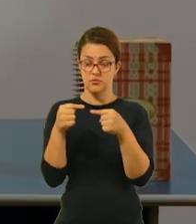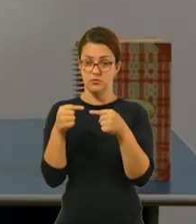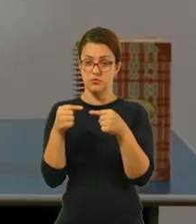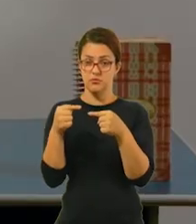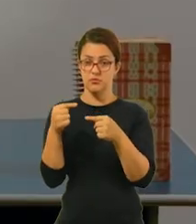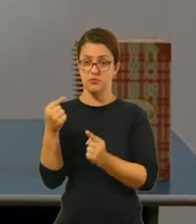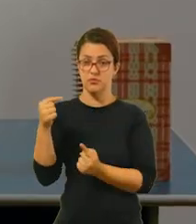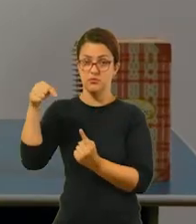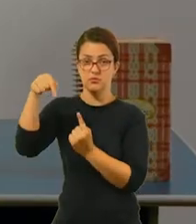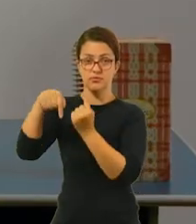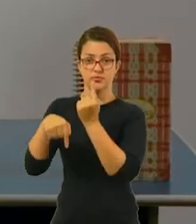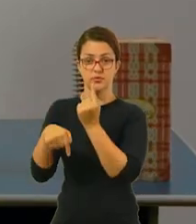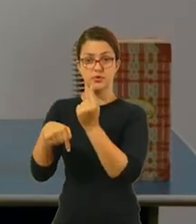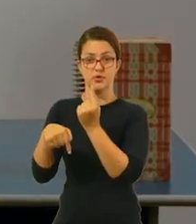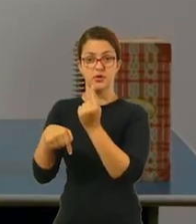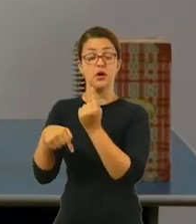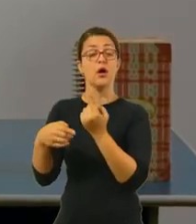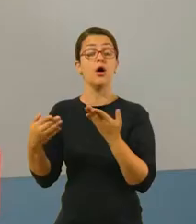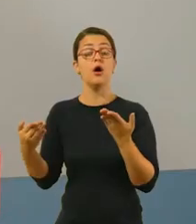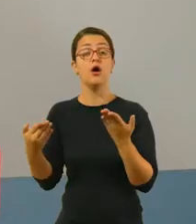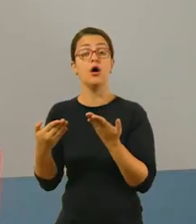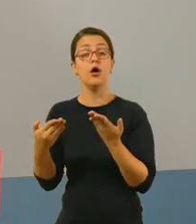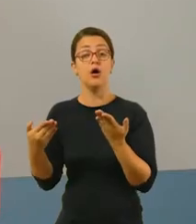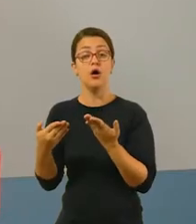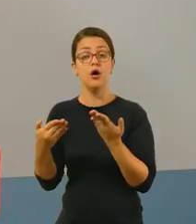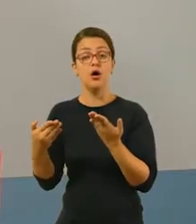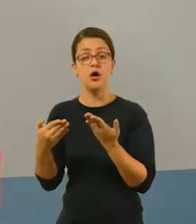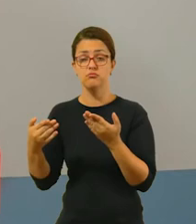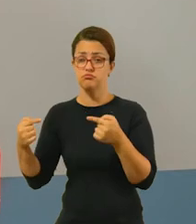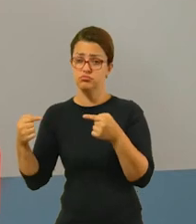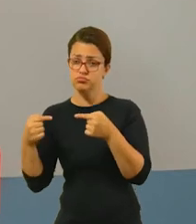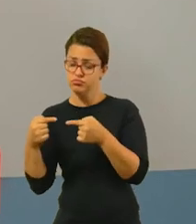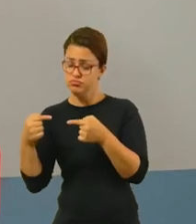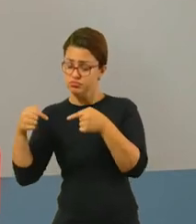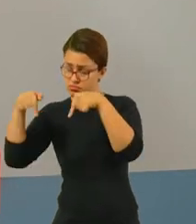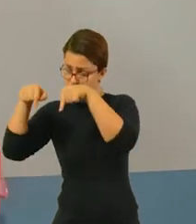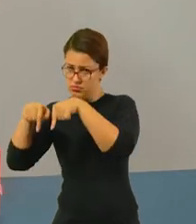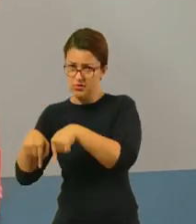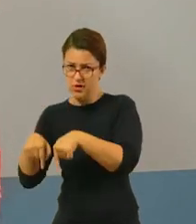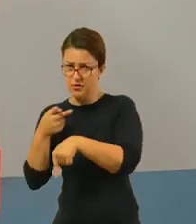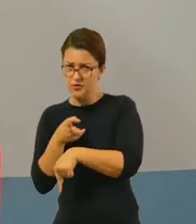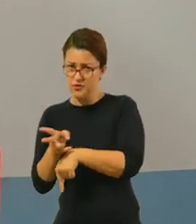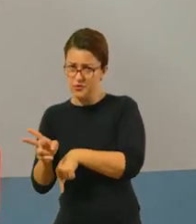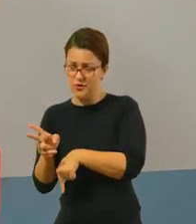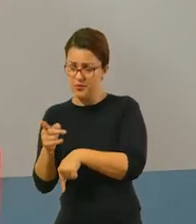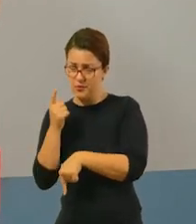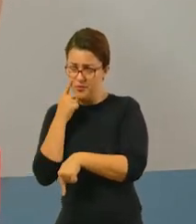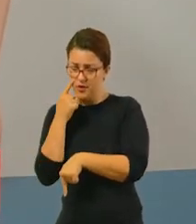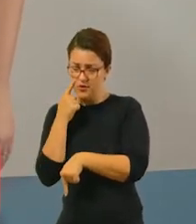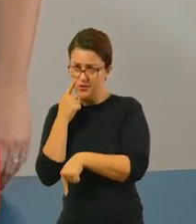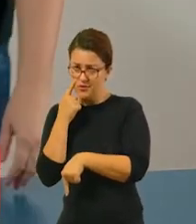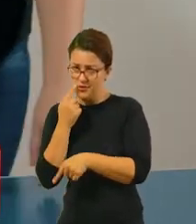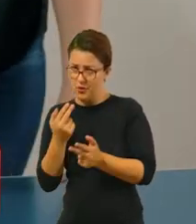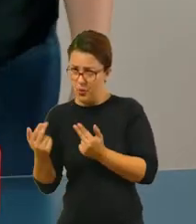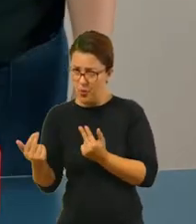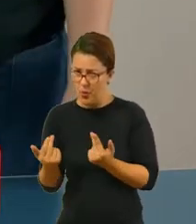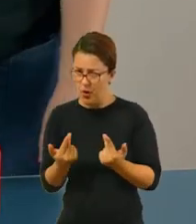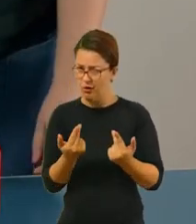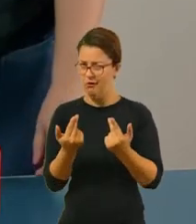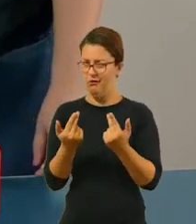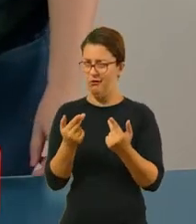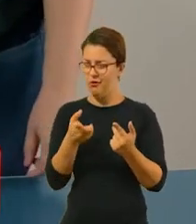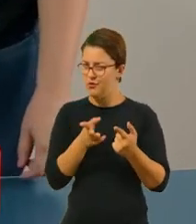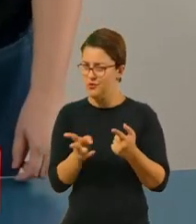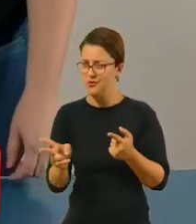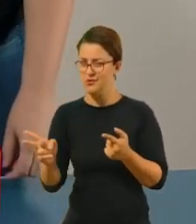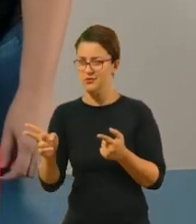outra. Aqui uma para cima, outra para baixo. E agora, as demais estão corretas? Estão seguindo a mesma sequência? Observe bem e faça no